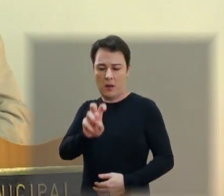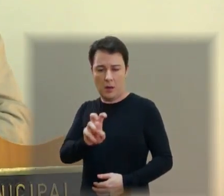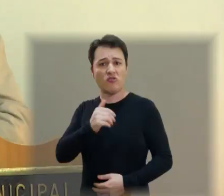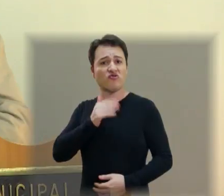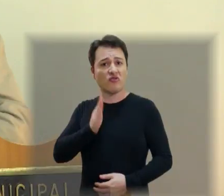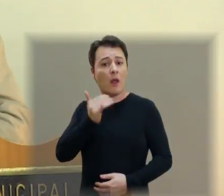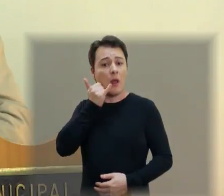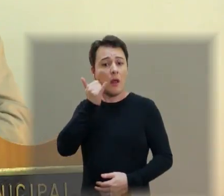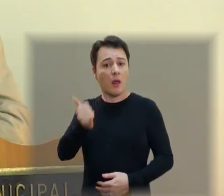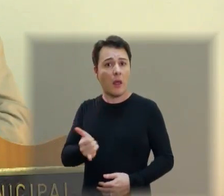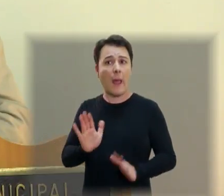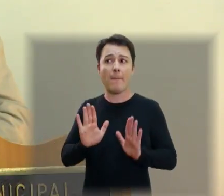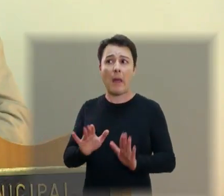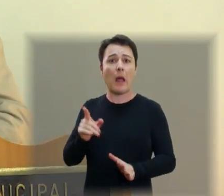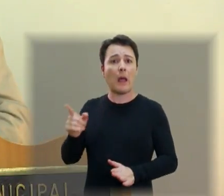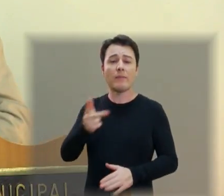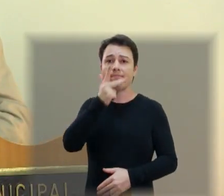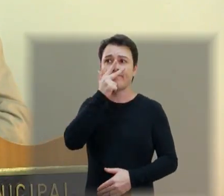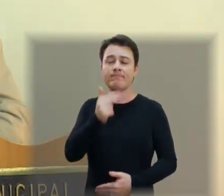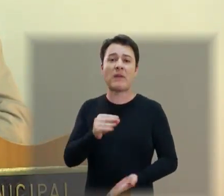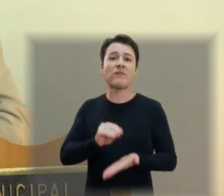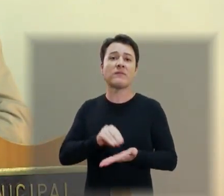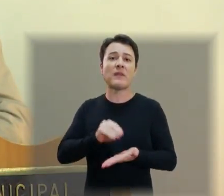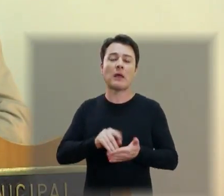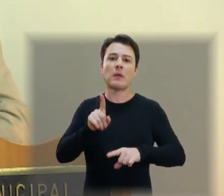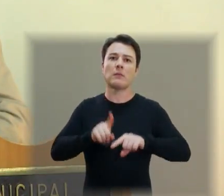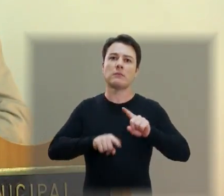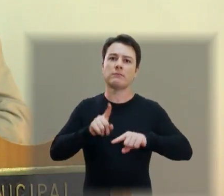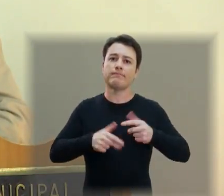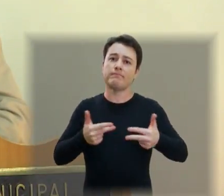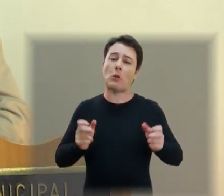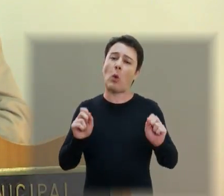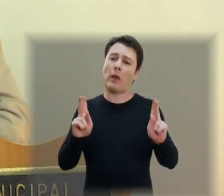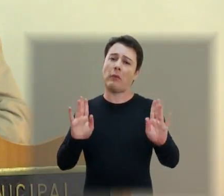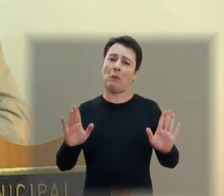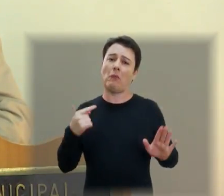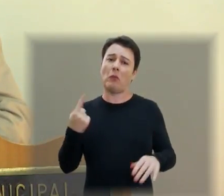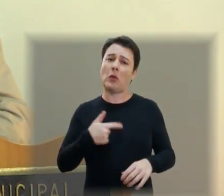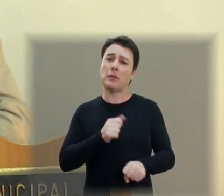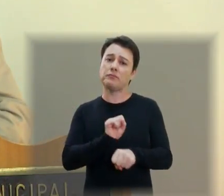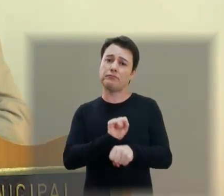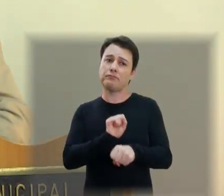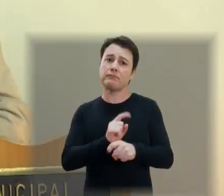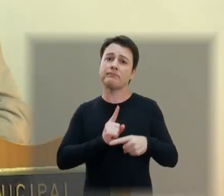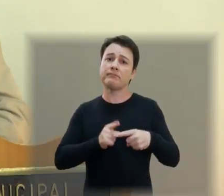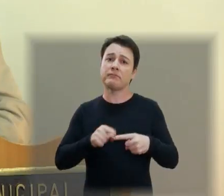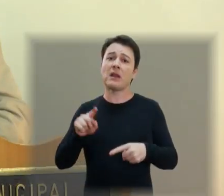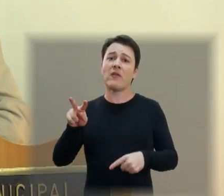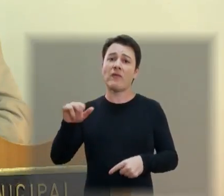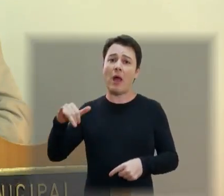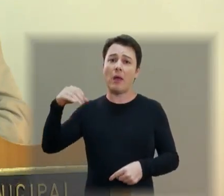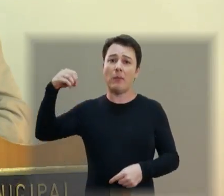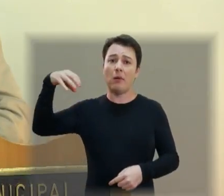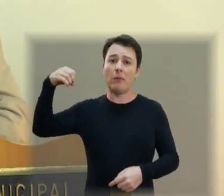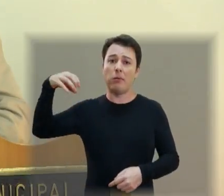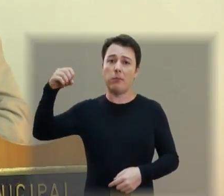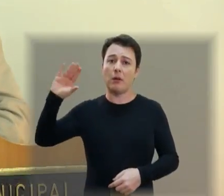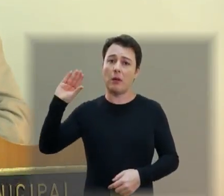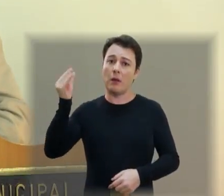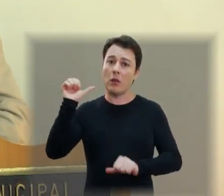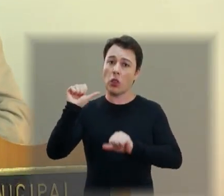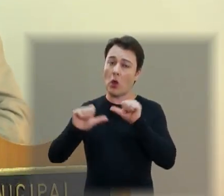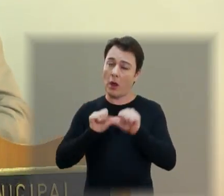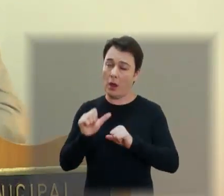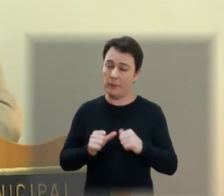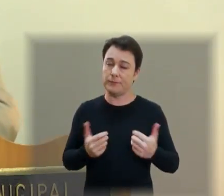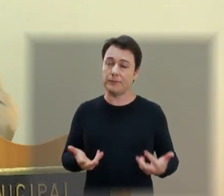0800-770-1515, a informação que eu tive que realmente está faltando material. Mas tudo bem, vamos acompanhar se essas substituições vão acontecer.